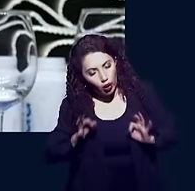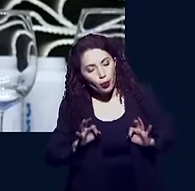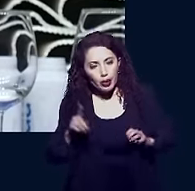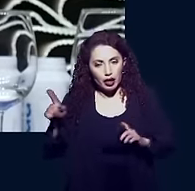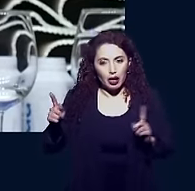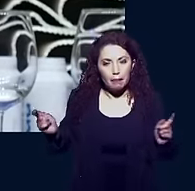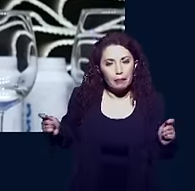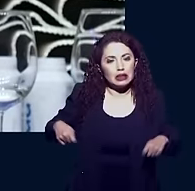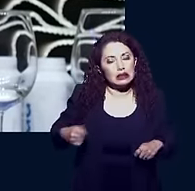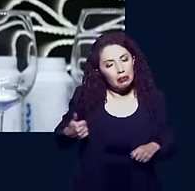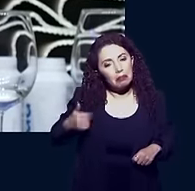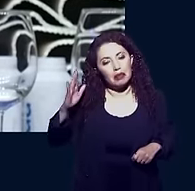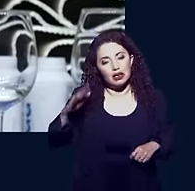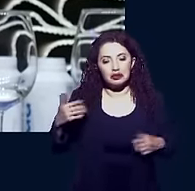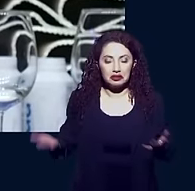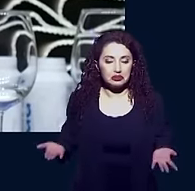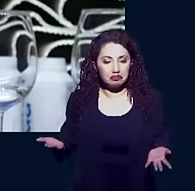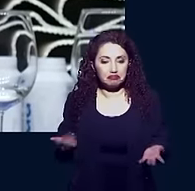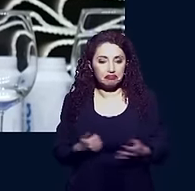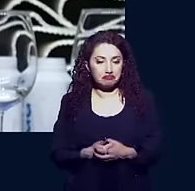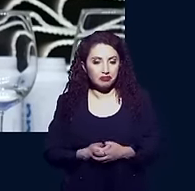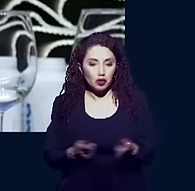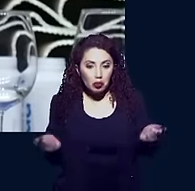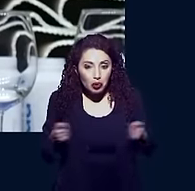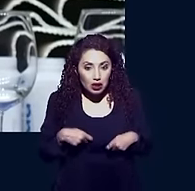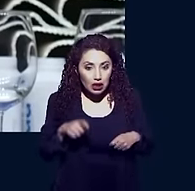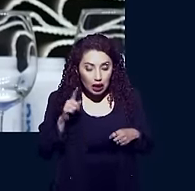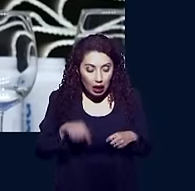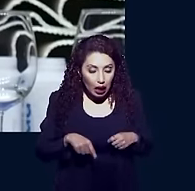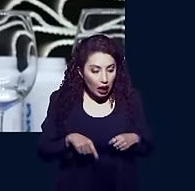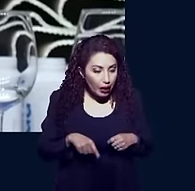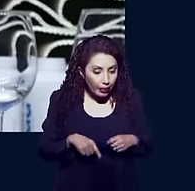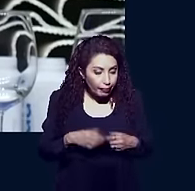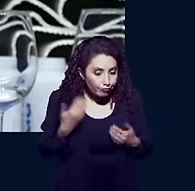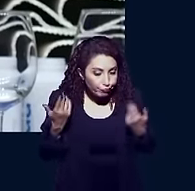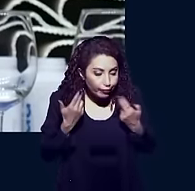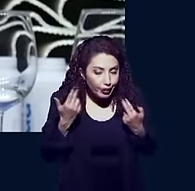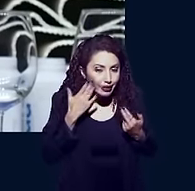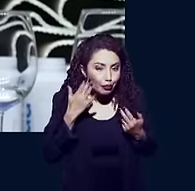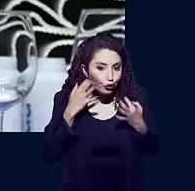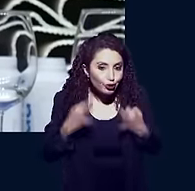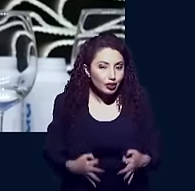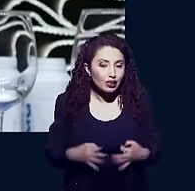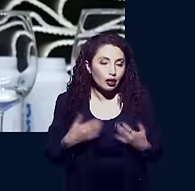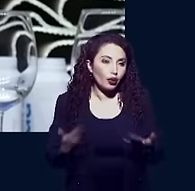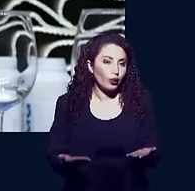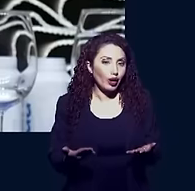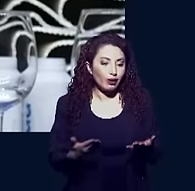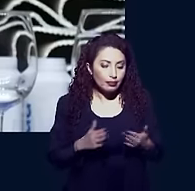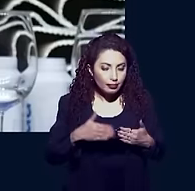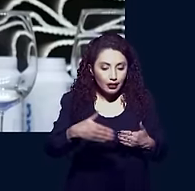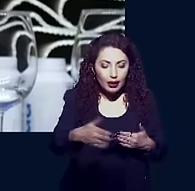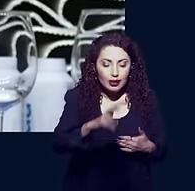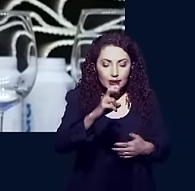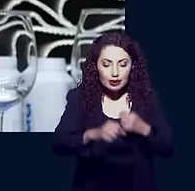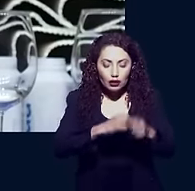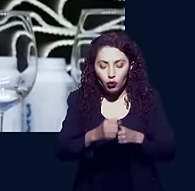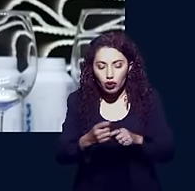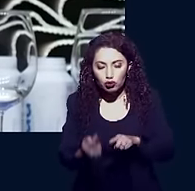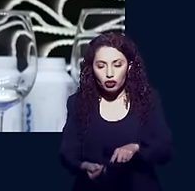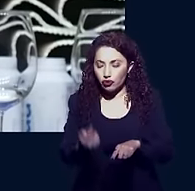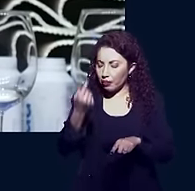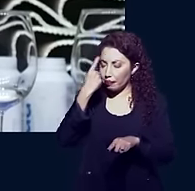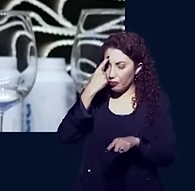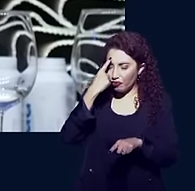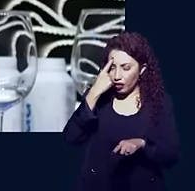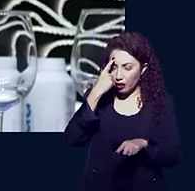é muito mais alto potencial é uma variável não observada Então daqui a 5 anos a gente vai fazer uma regressão para trás olhar e fala não realmente ali subiu